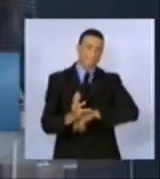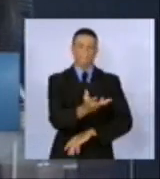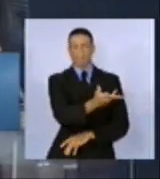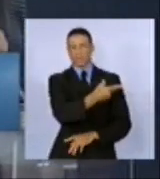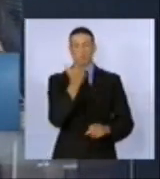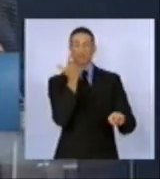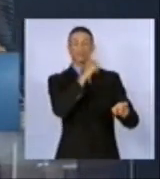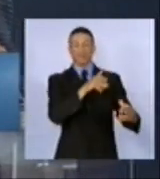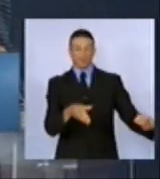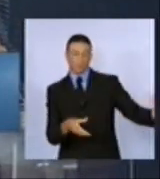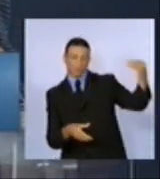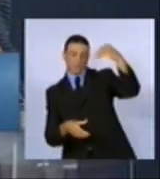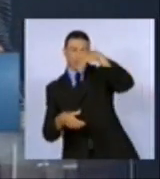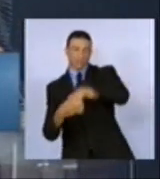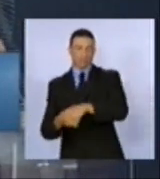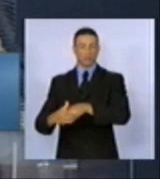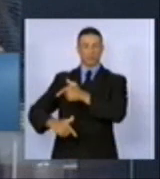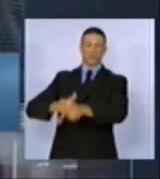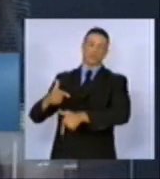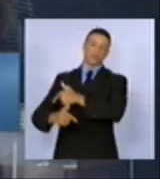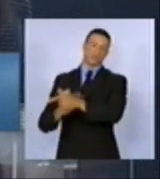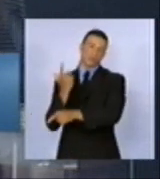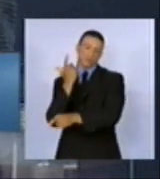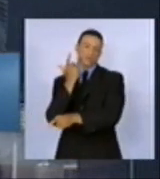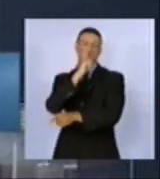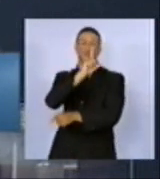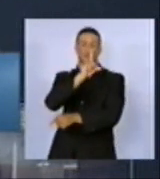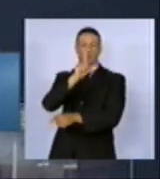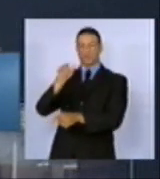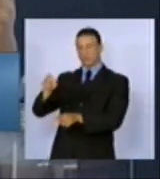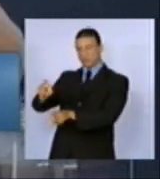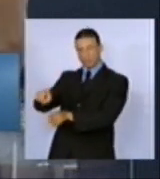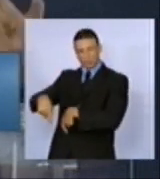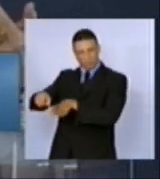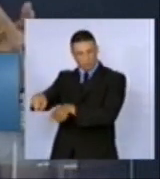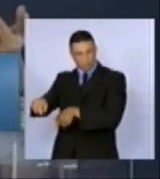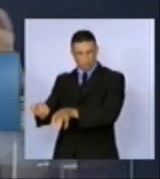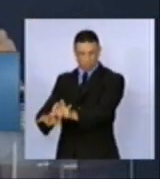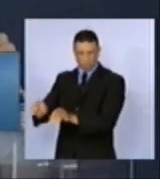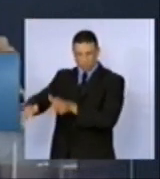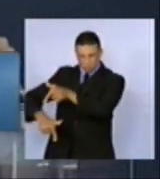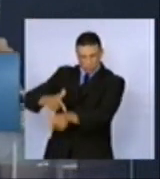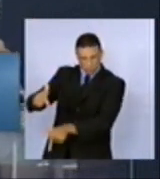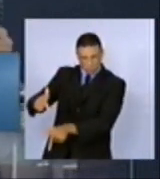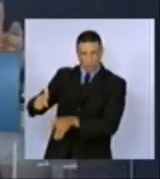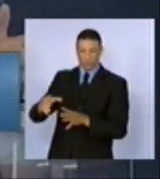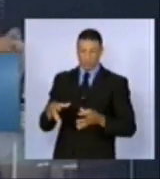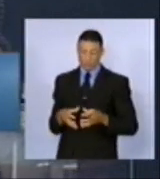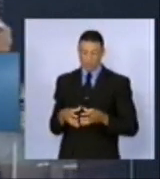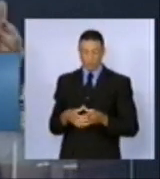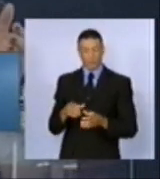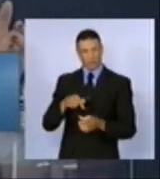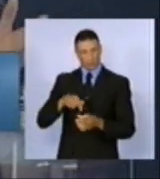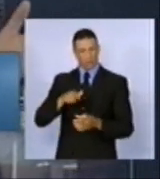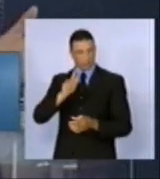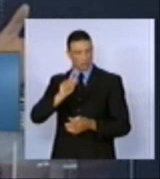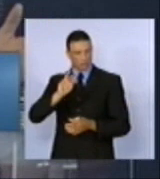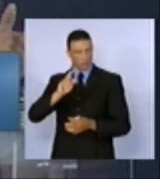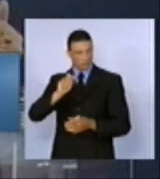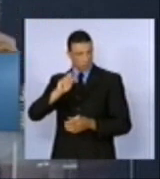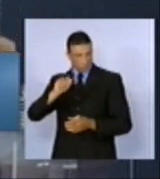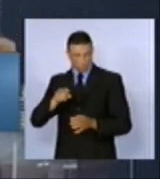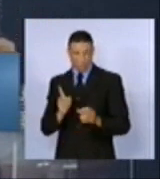serem absorvidos no próprio mercado na própria produção de cana então uma segunda iniciativa da coagro foi justamente a criação de